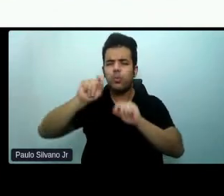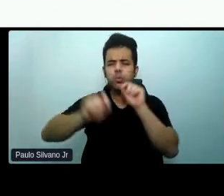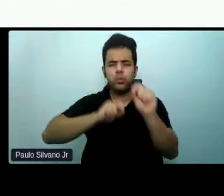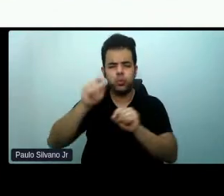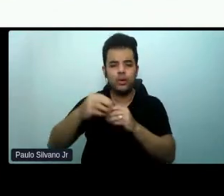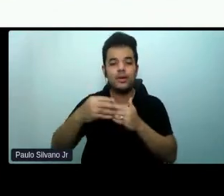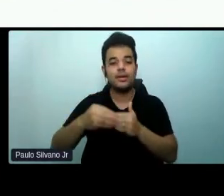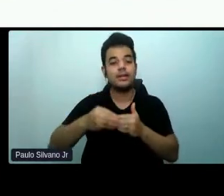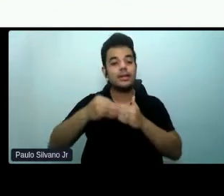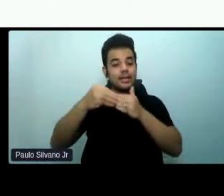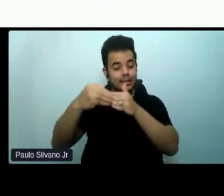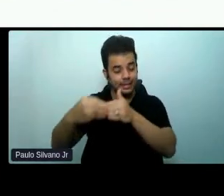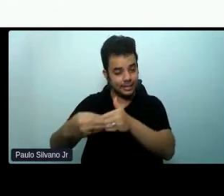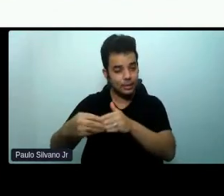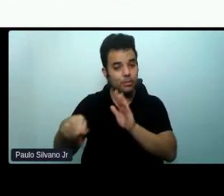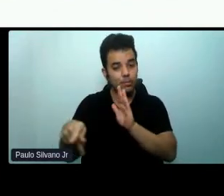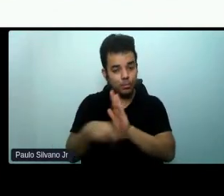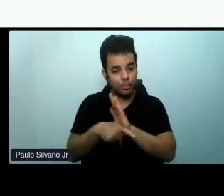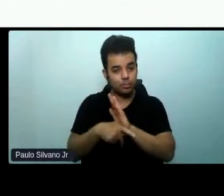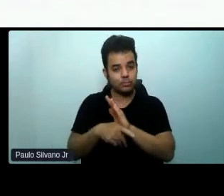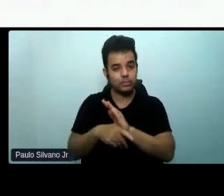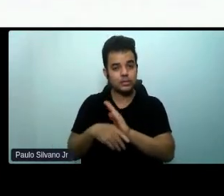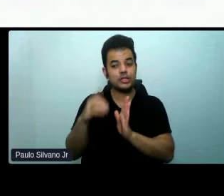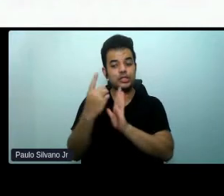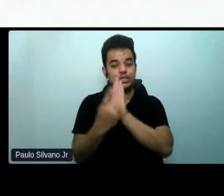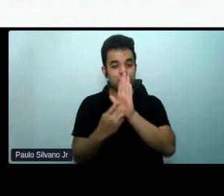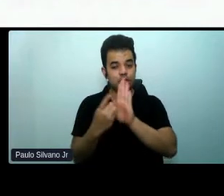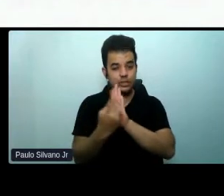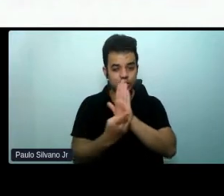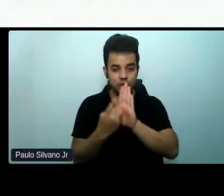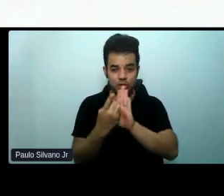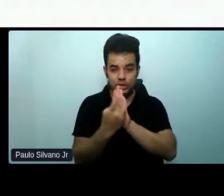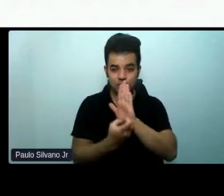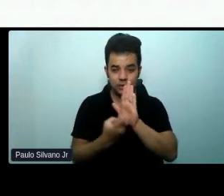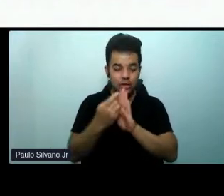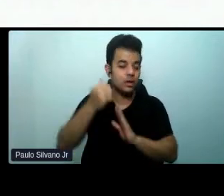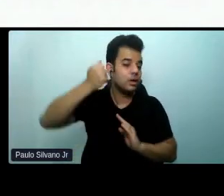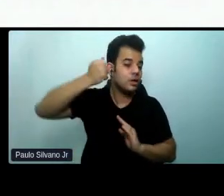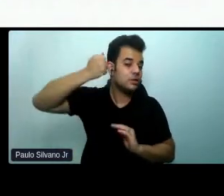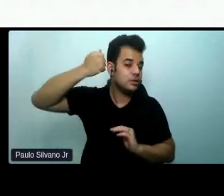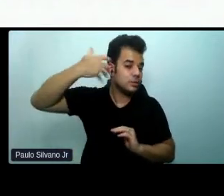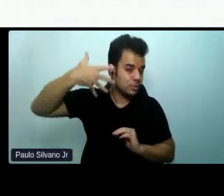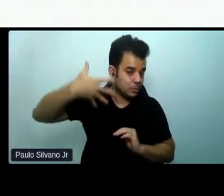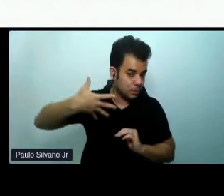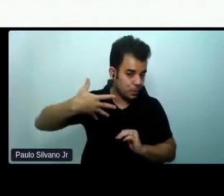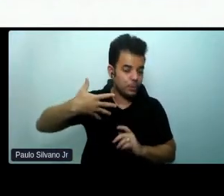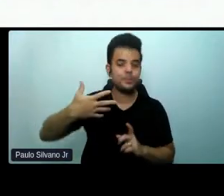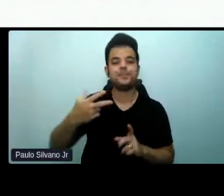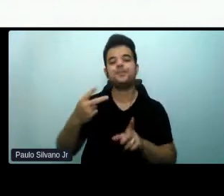guia para eletrônico ali, para audiodescrição e